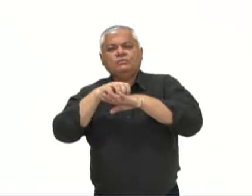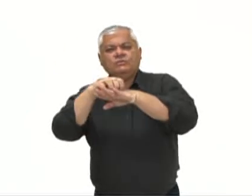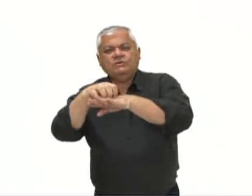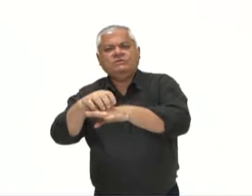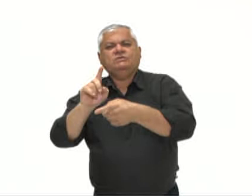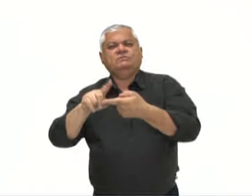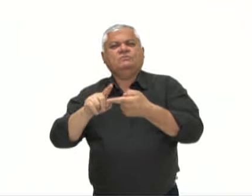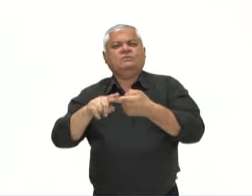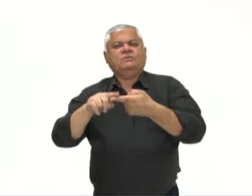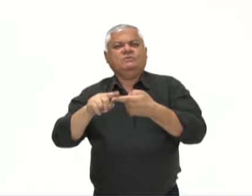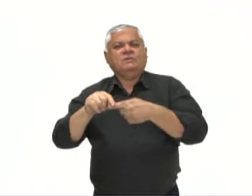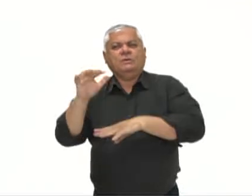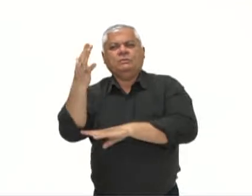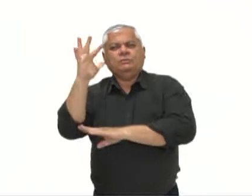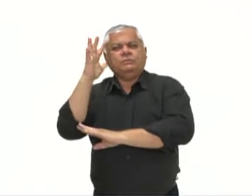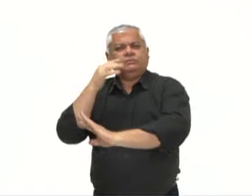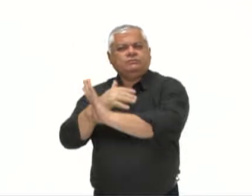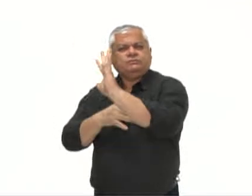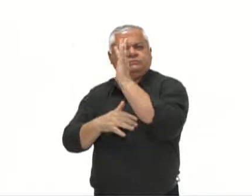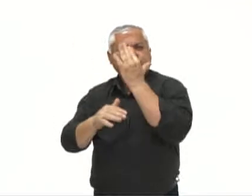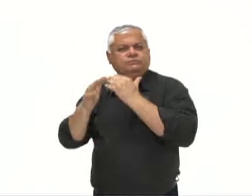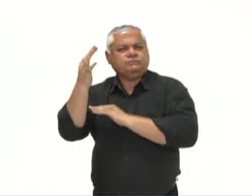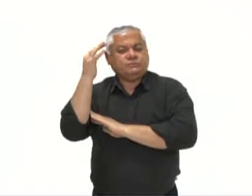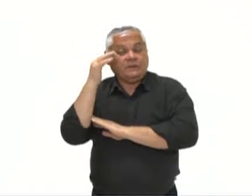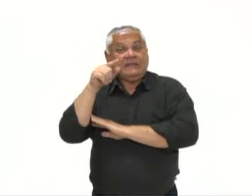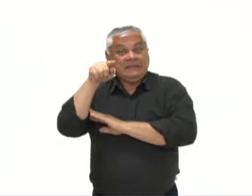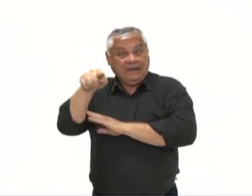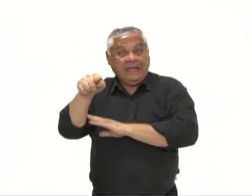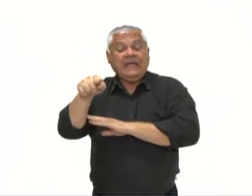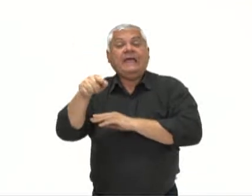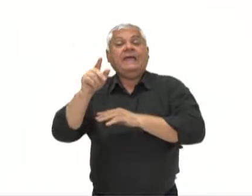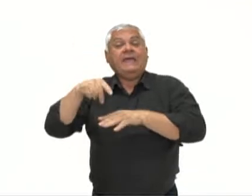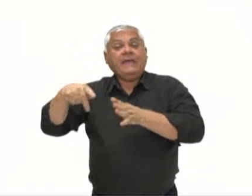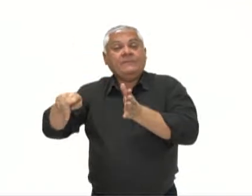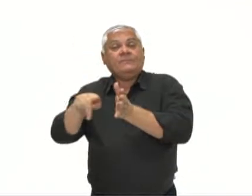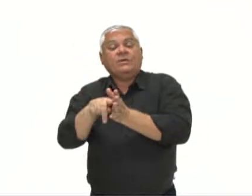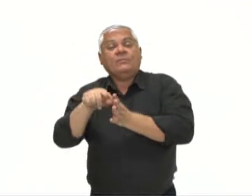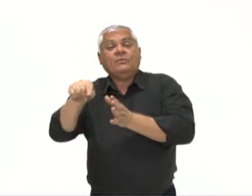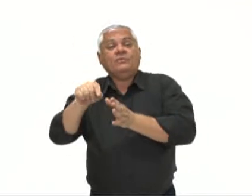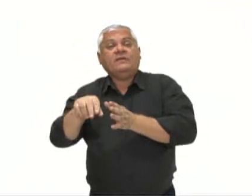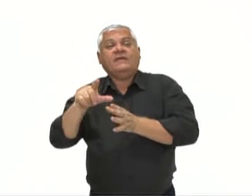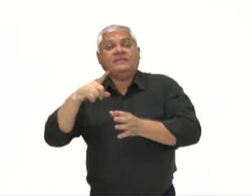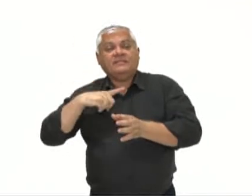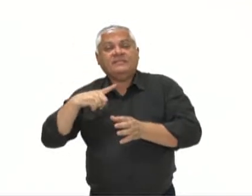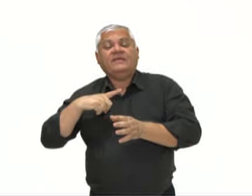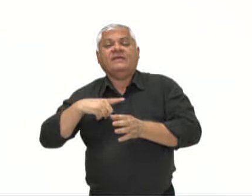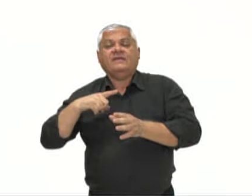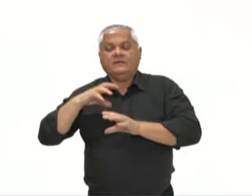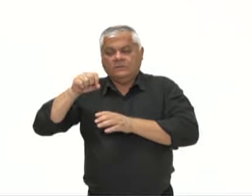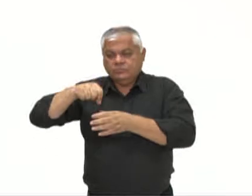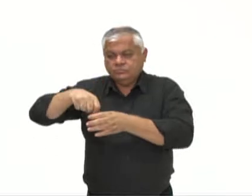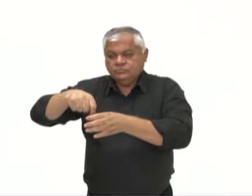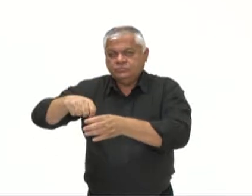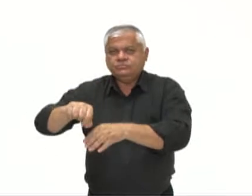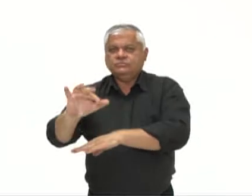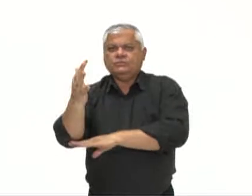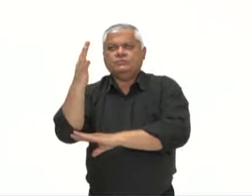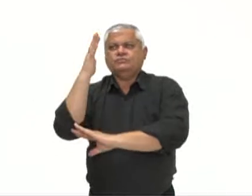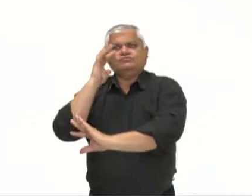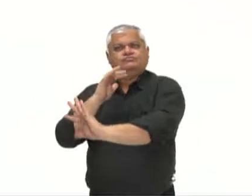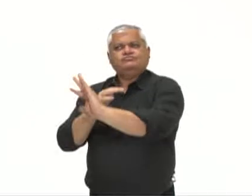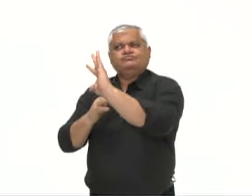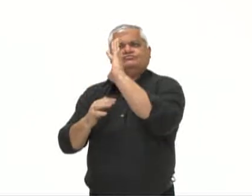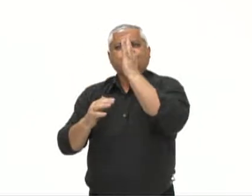sustentável, ecoturismo. E esta região central da bacia é ocupada com áreas de reflorestamento. Então são áreas do estado